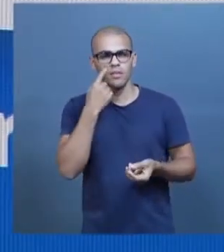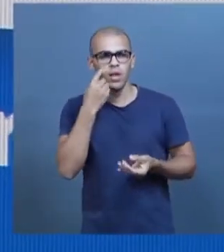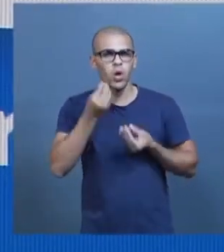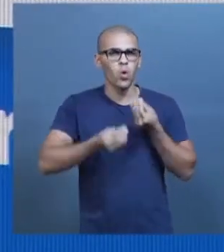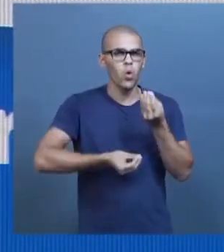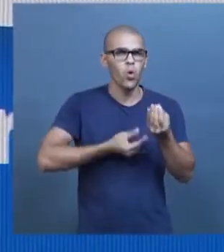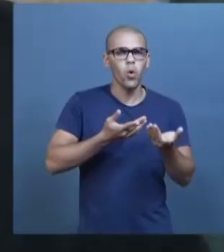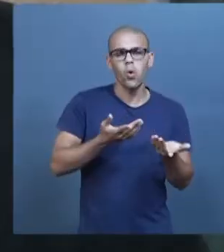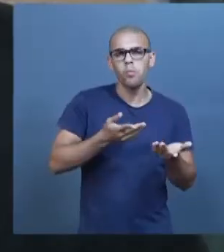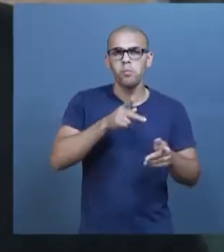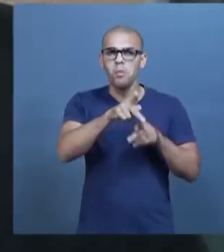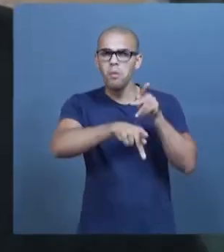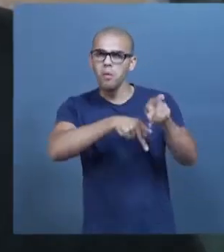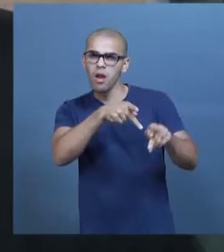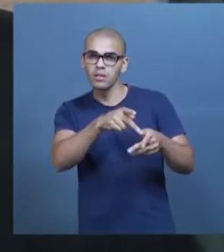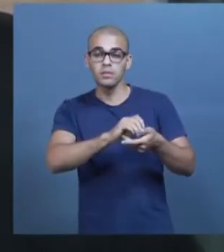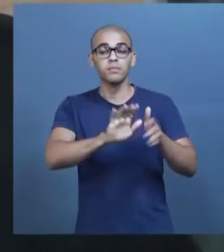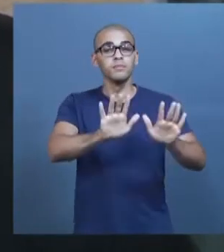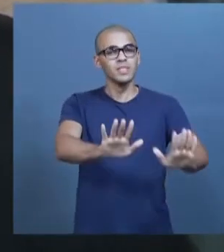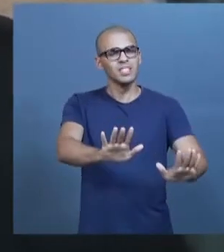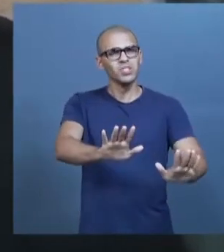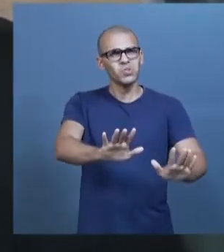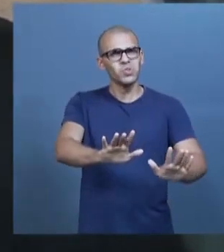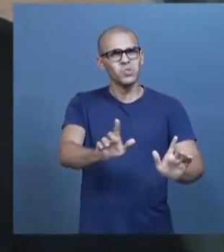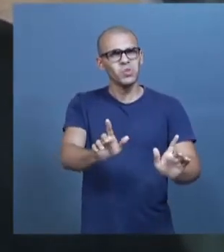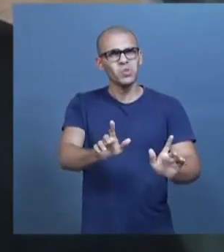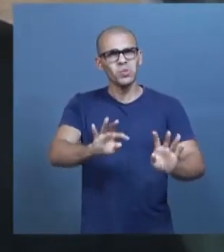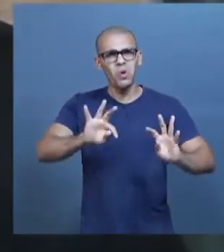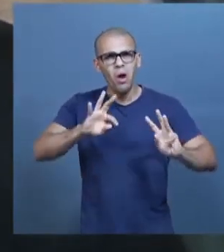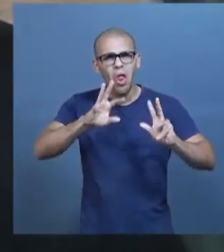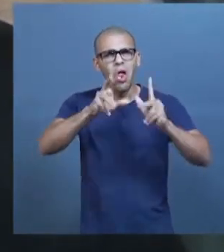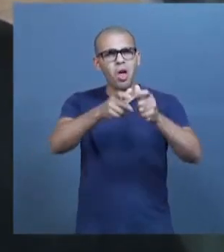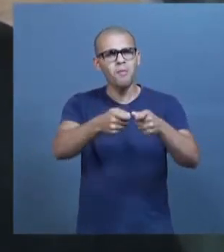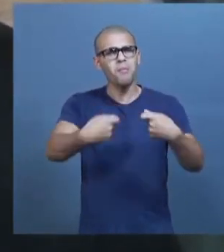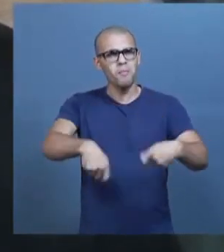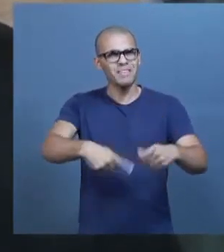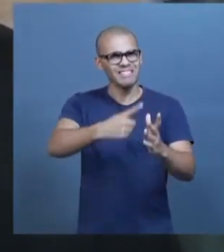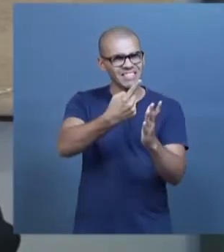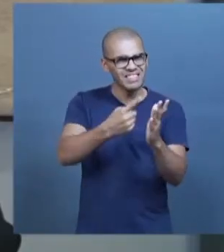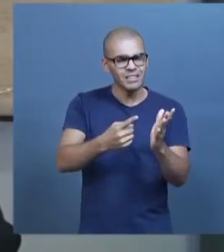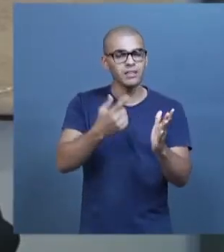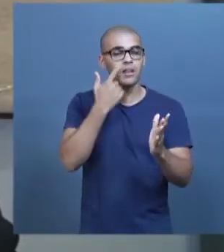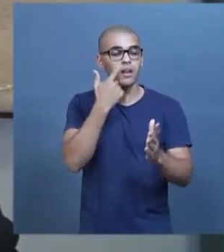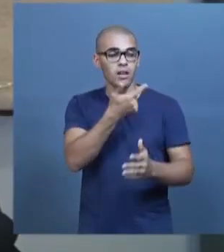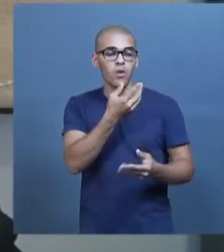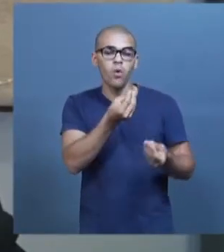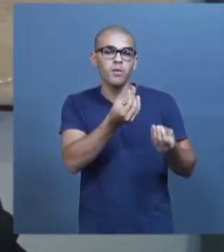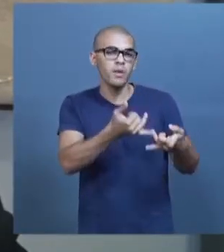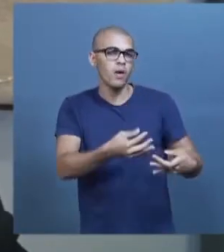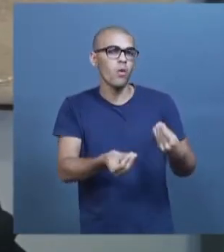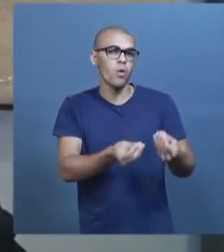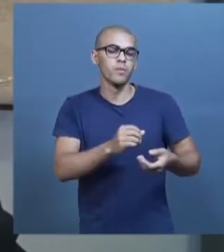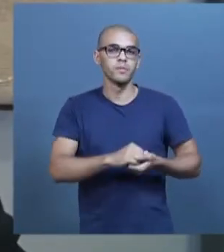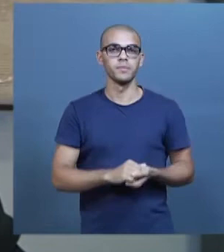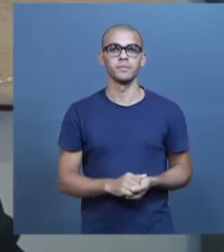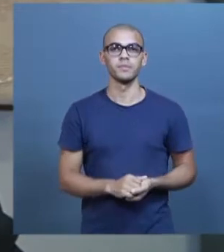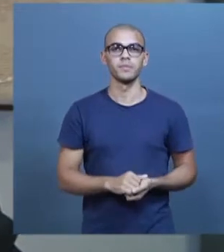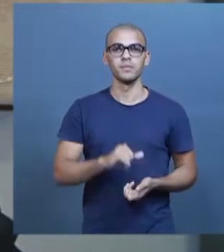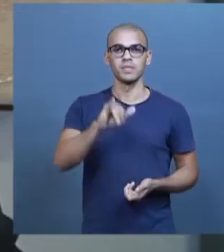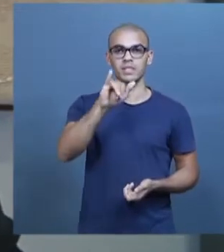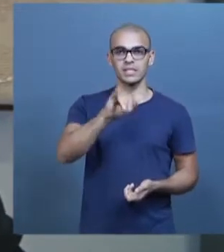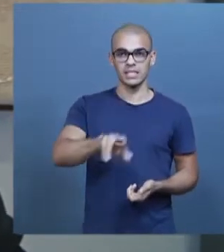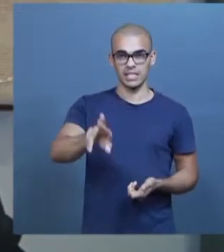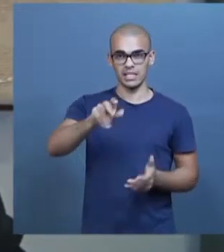declarar imposto? O contador Wallace Batista explica para quem a declaração é obrigatória. A declaração de imposto de renda, ela se